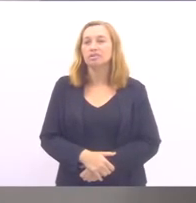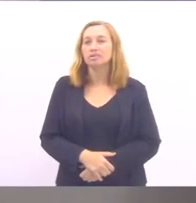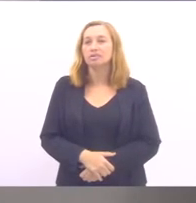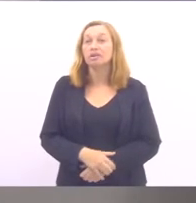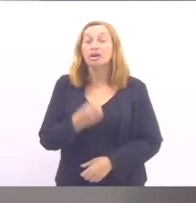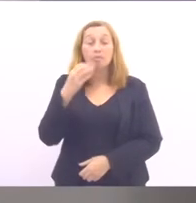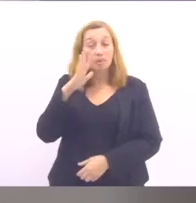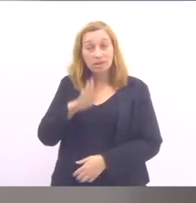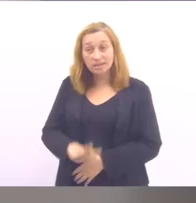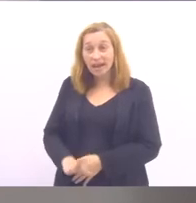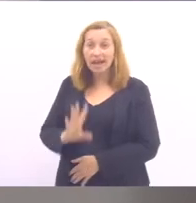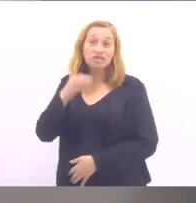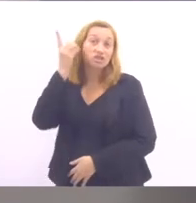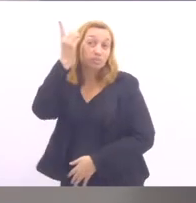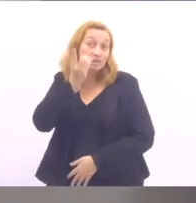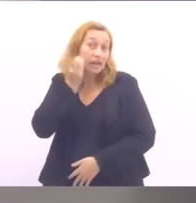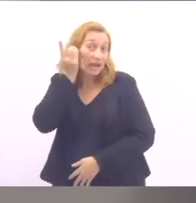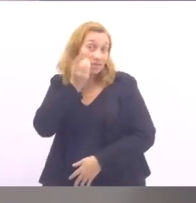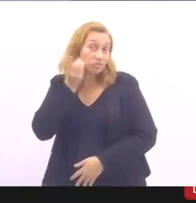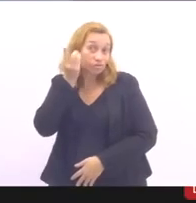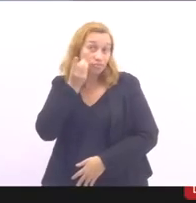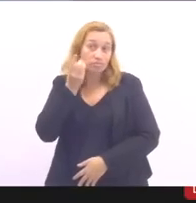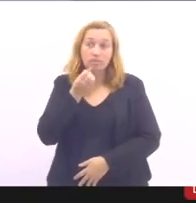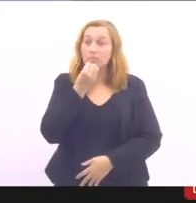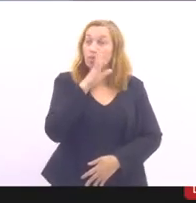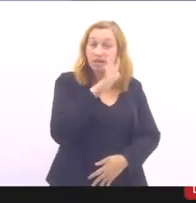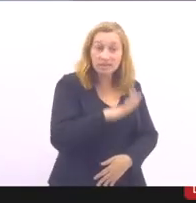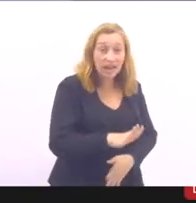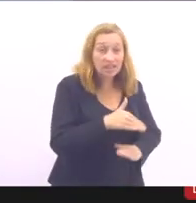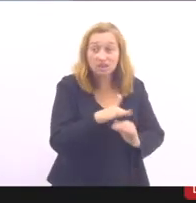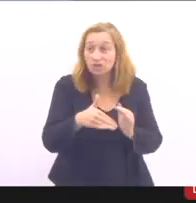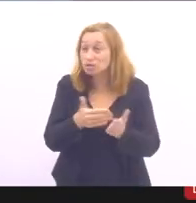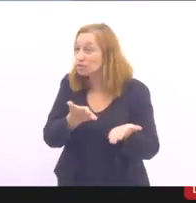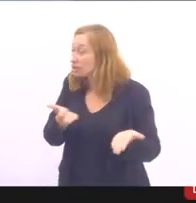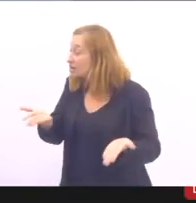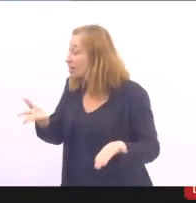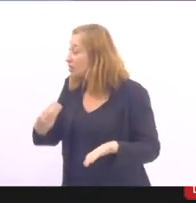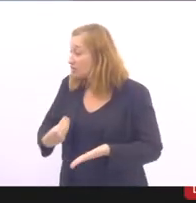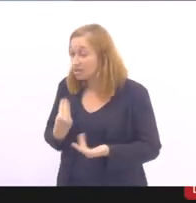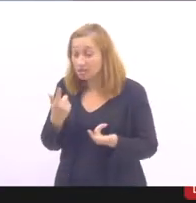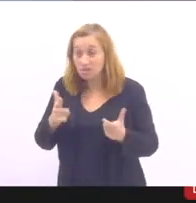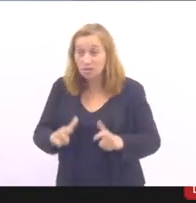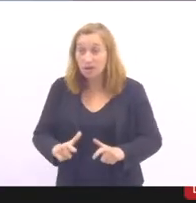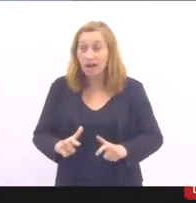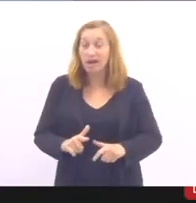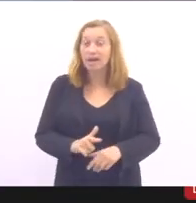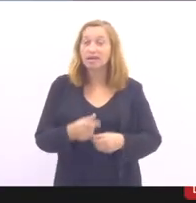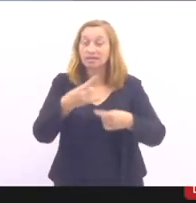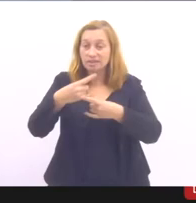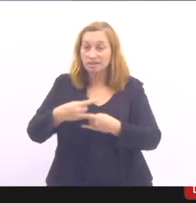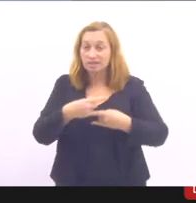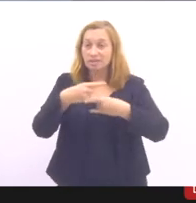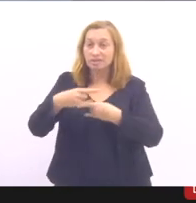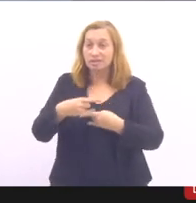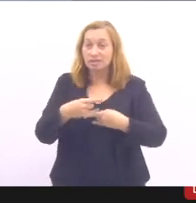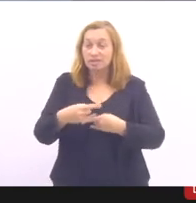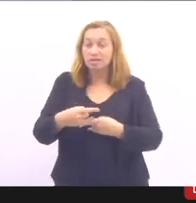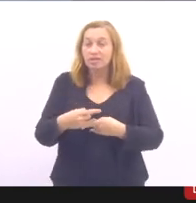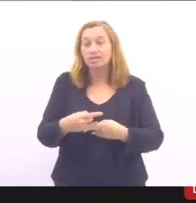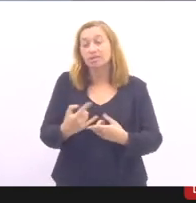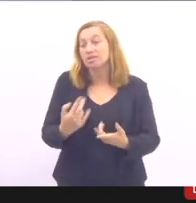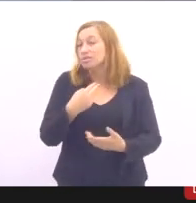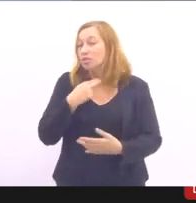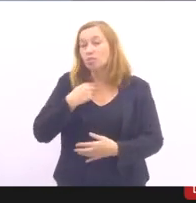Boa tarde, deputado. Boa tarde a todos e todas presentes. Eu estou participando aqui de forma virtual. Infelizmente, não pude participar de